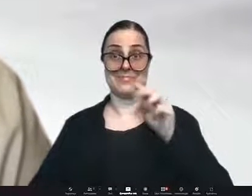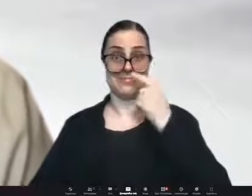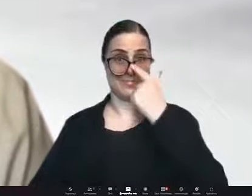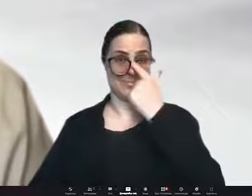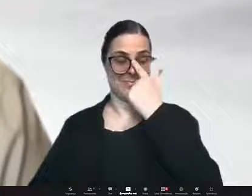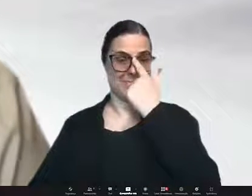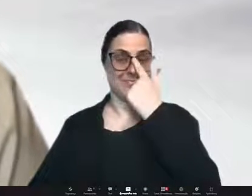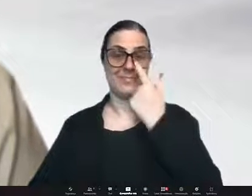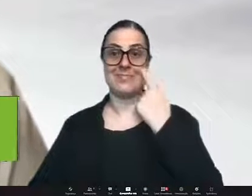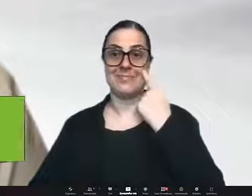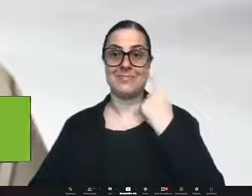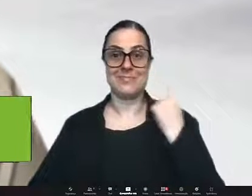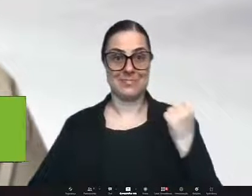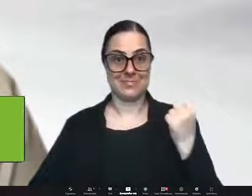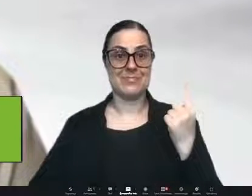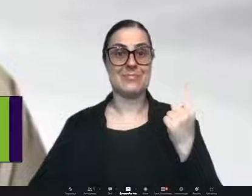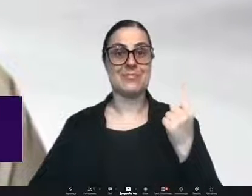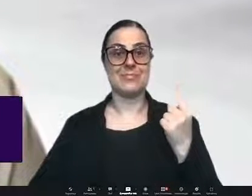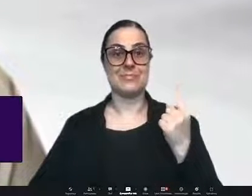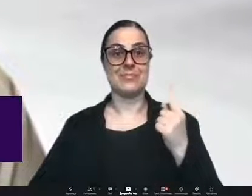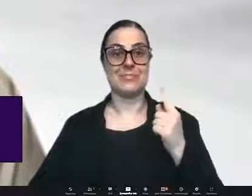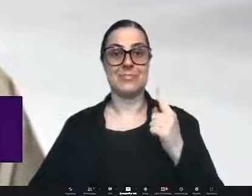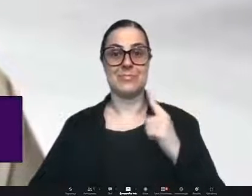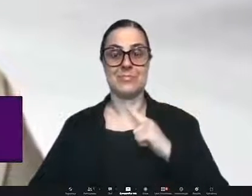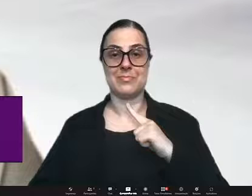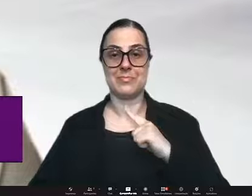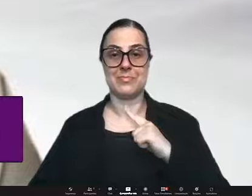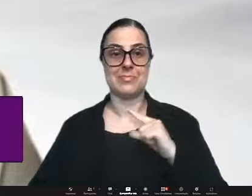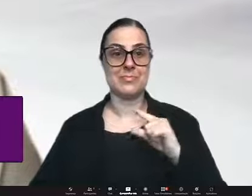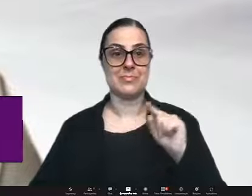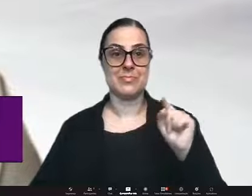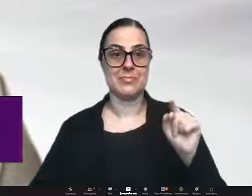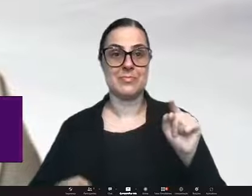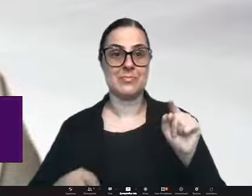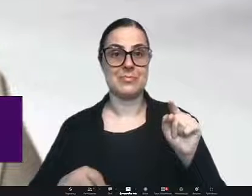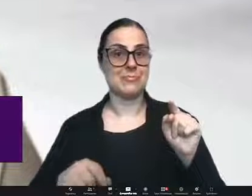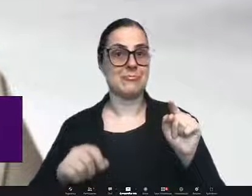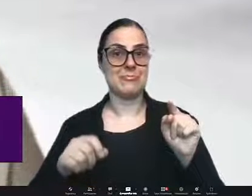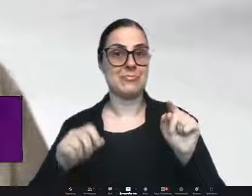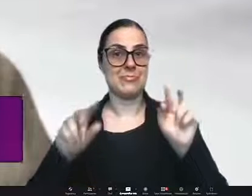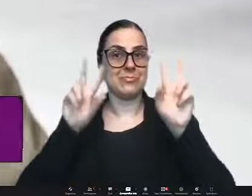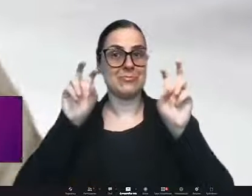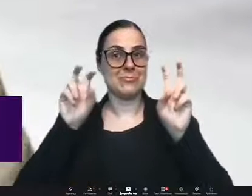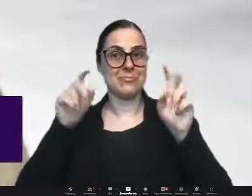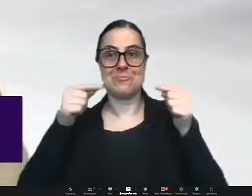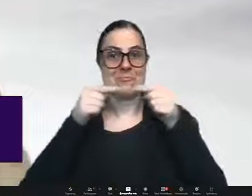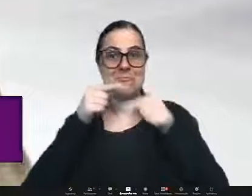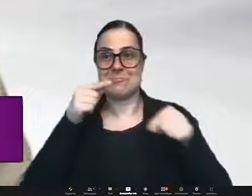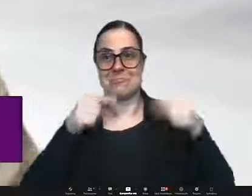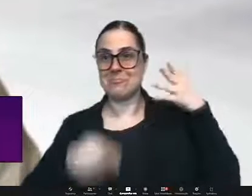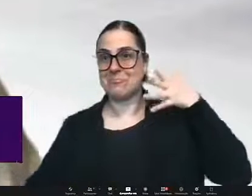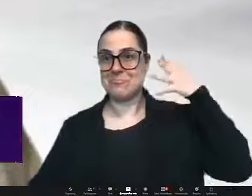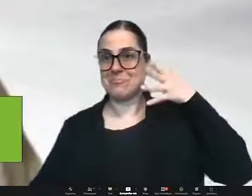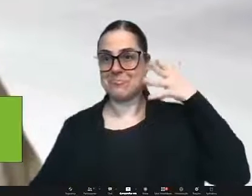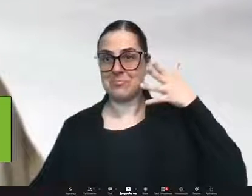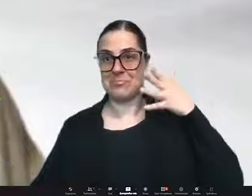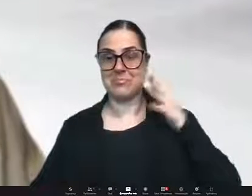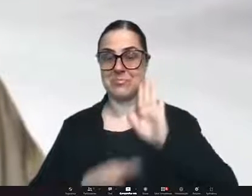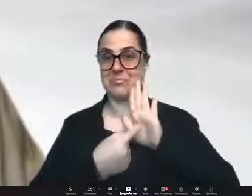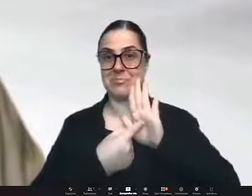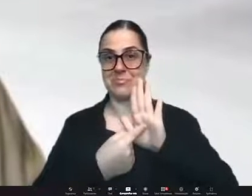Bom, esses são os meus conflitos de interesse, mas eles não têm relação com o que eu vou falar hoje aqui nessa apresentação sobre